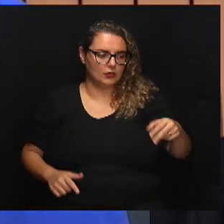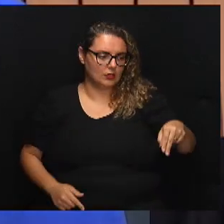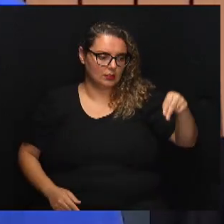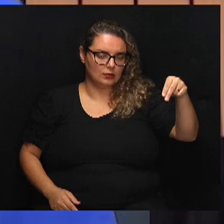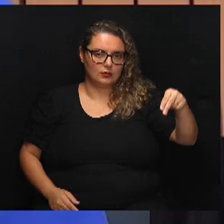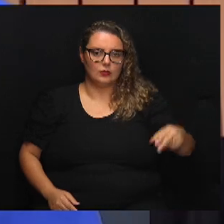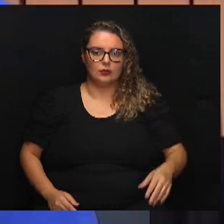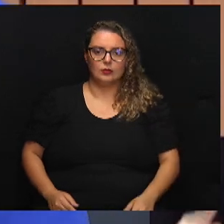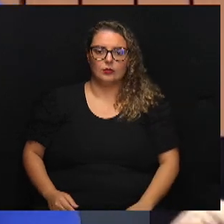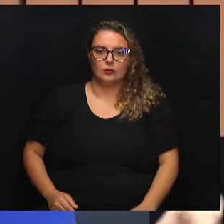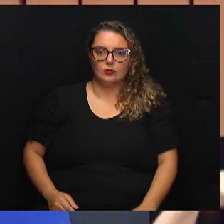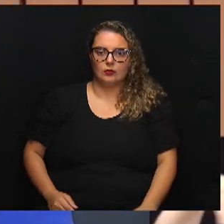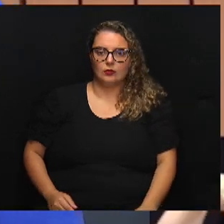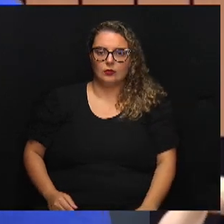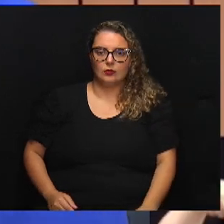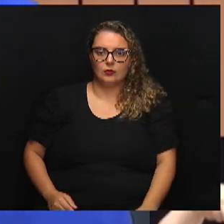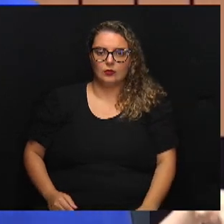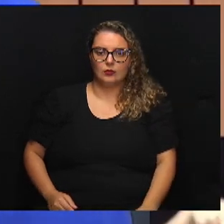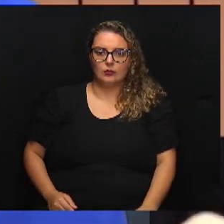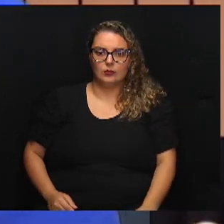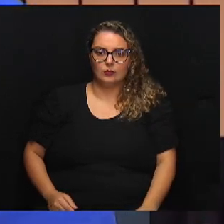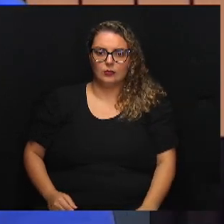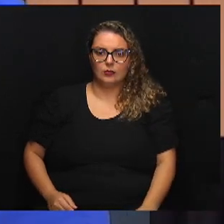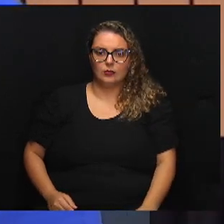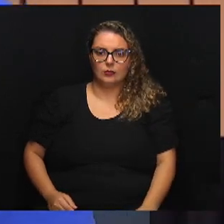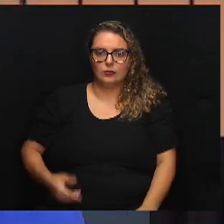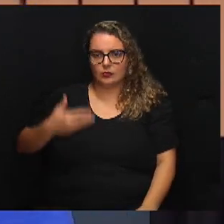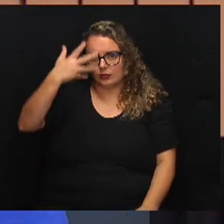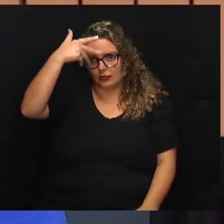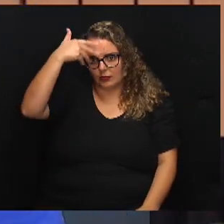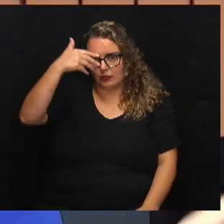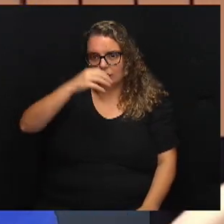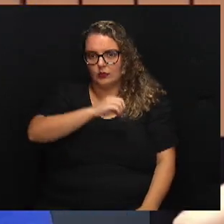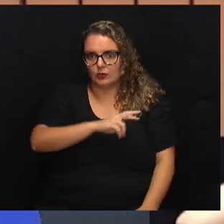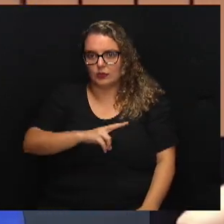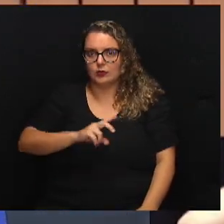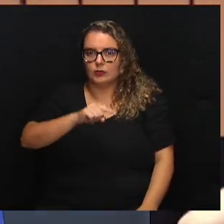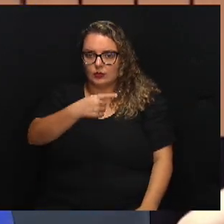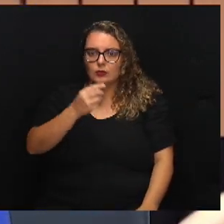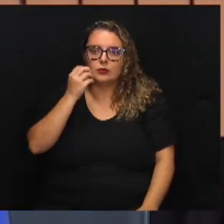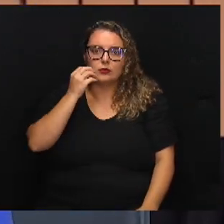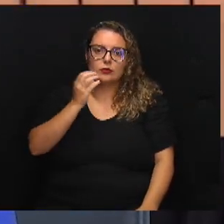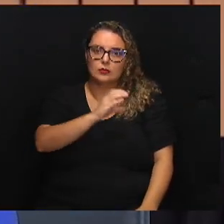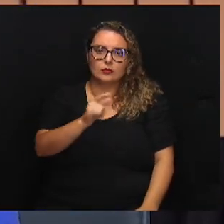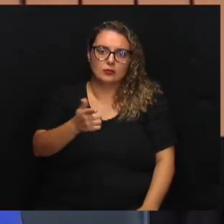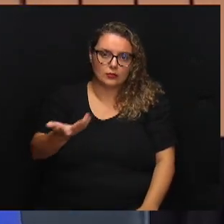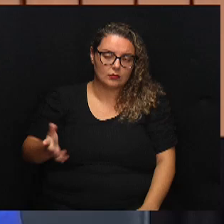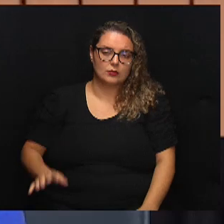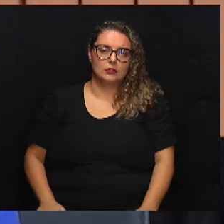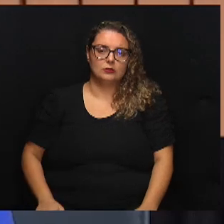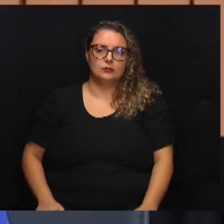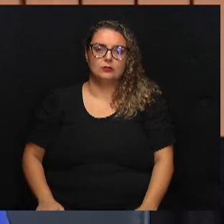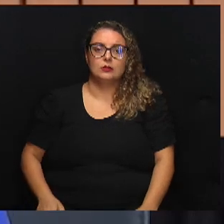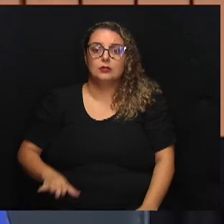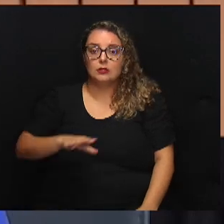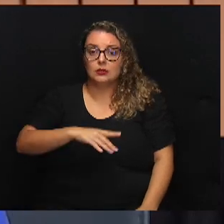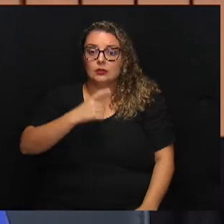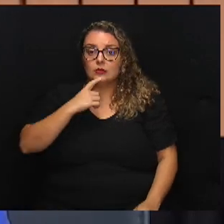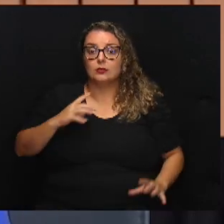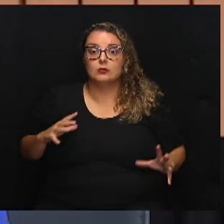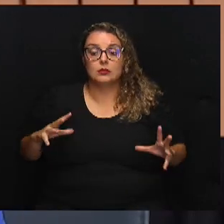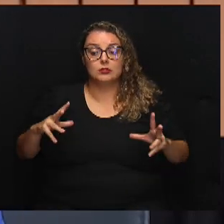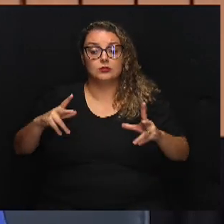norte, o Rodrigo da Farmadic do Ouro Verde e o Igor do Campo Grande. Então, Campinas